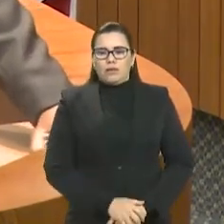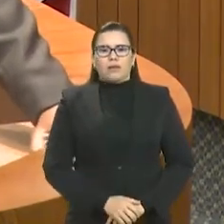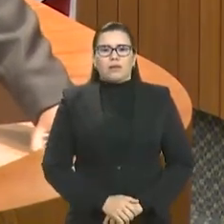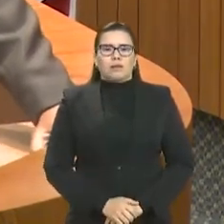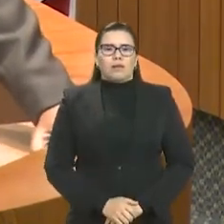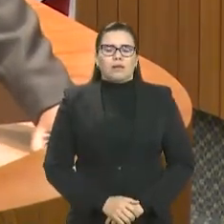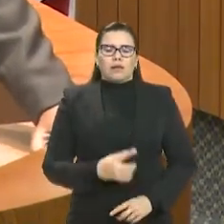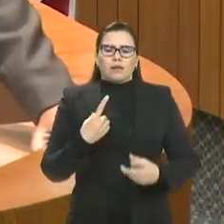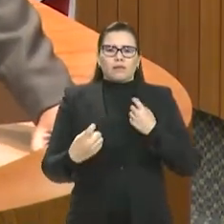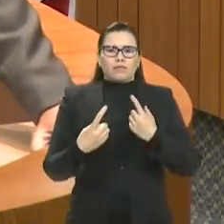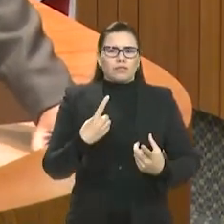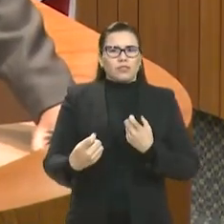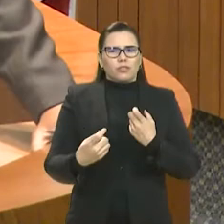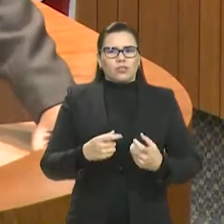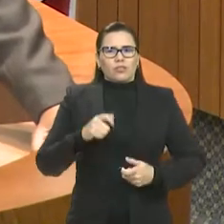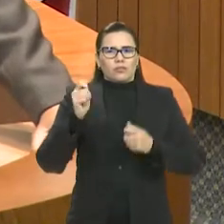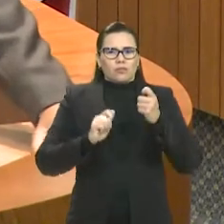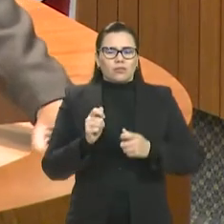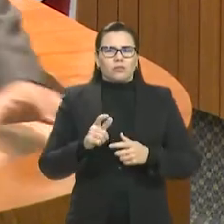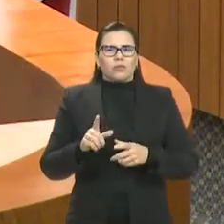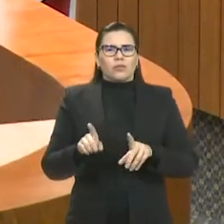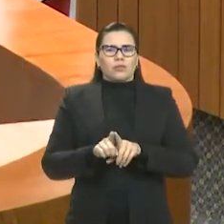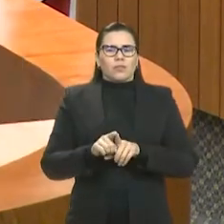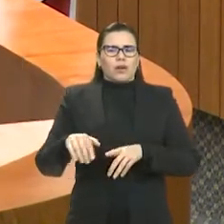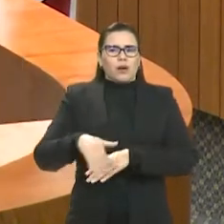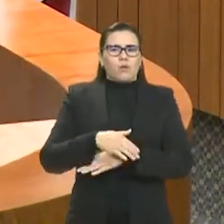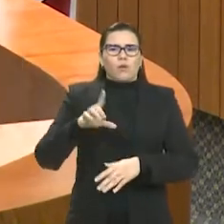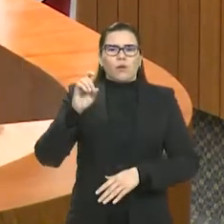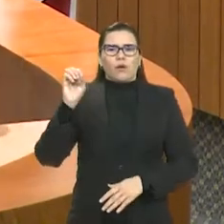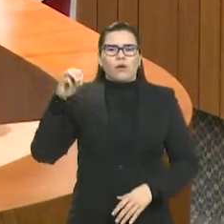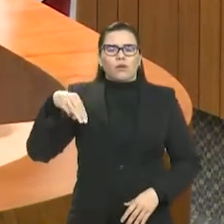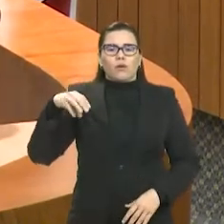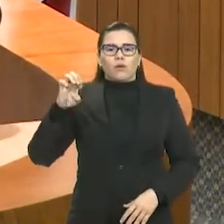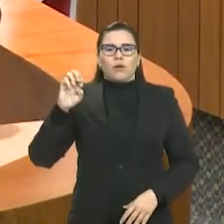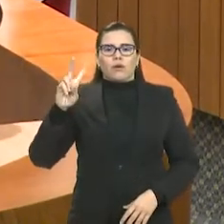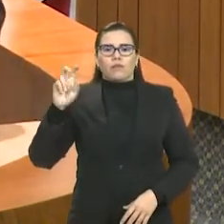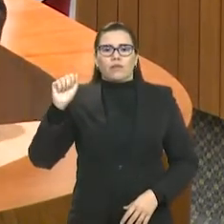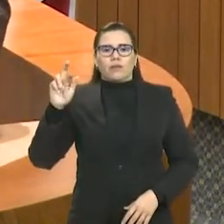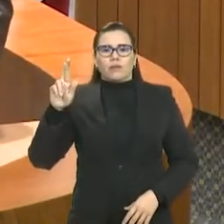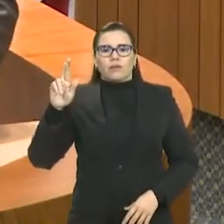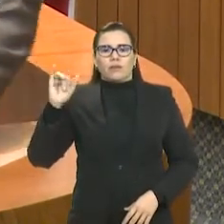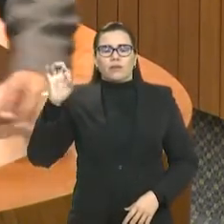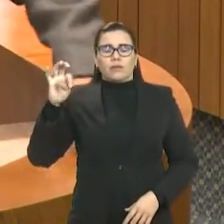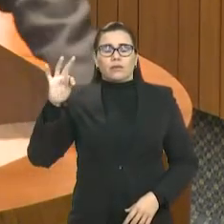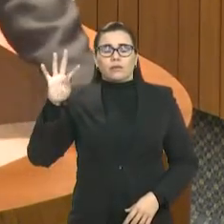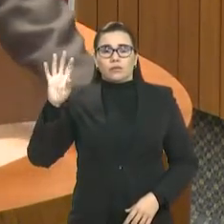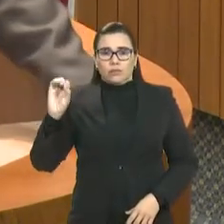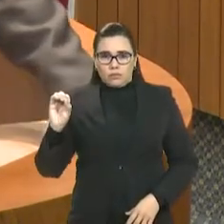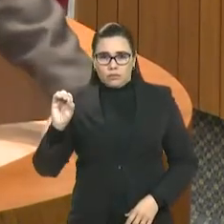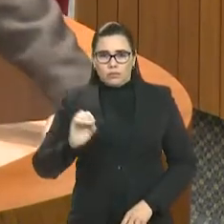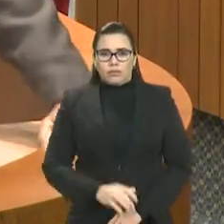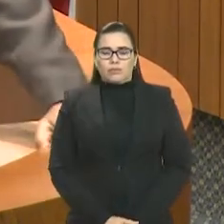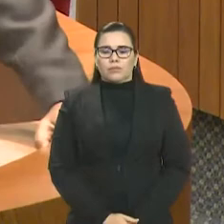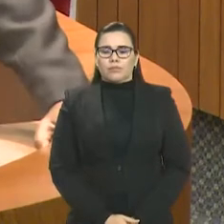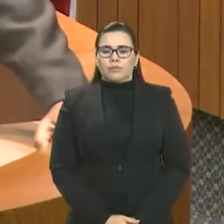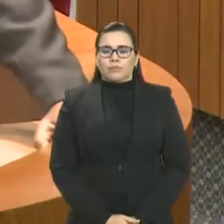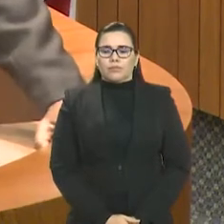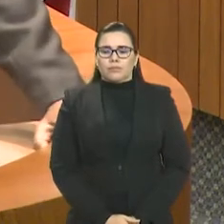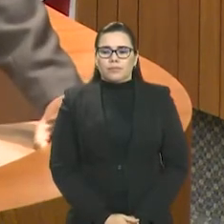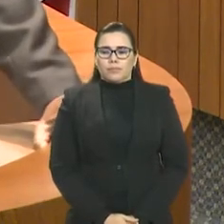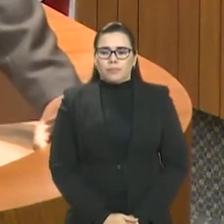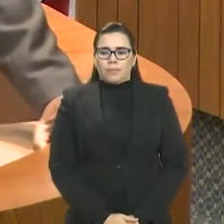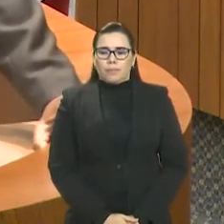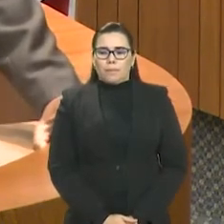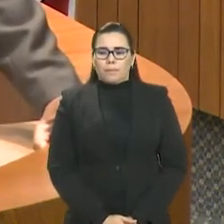com a Rua Dom Evaristo Arnes, no coração da Feira do Bom Sucesso, foi assinada a ordem de serviço para